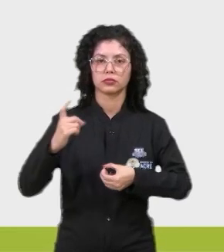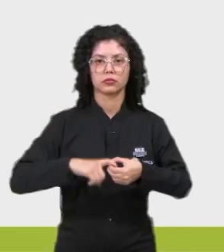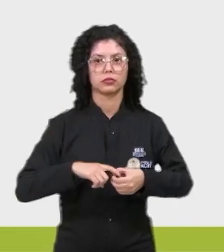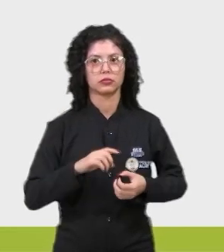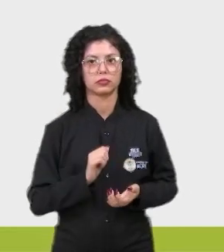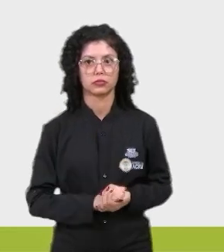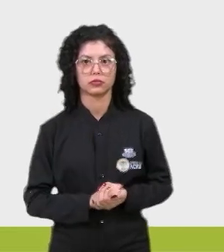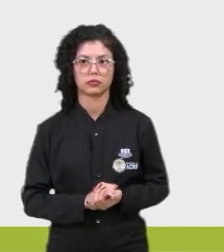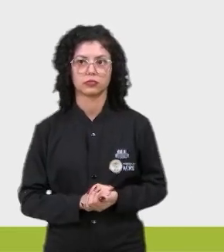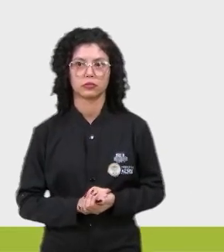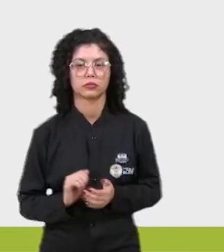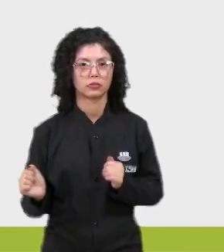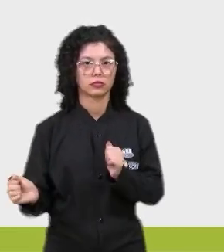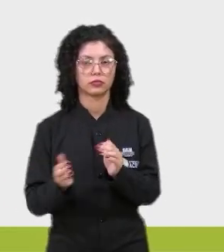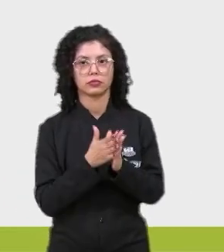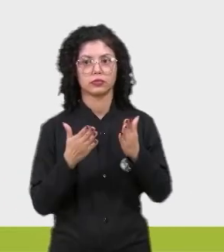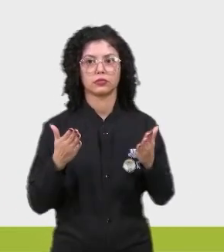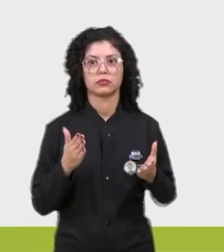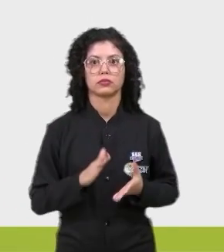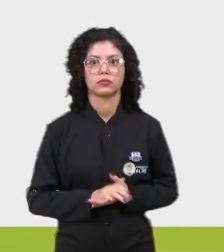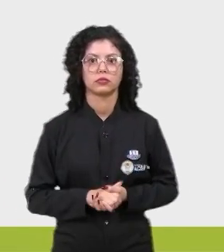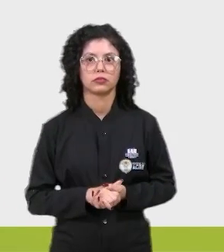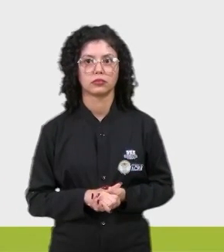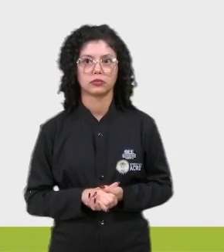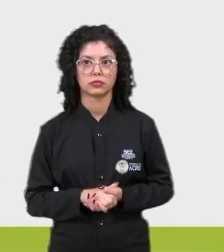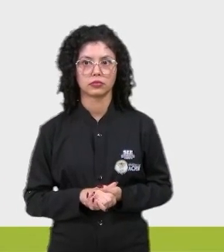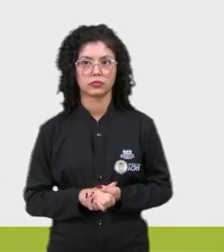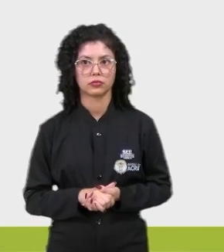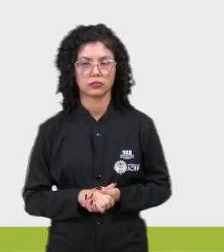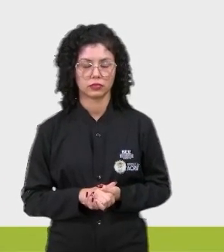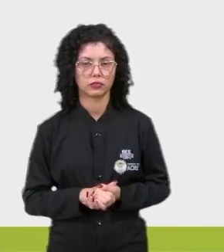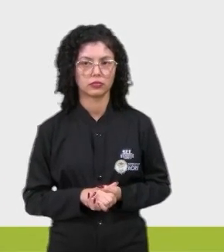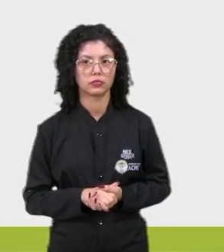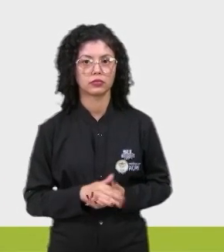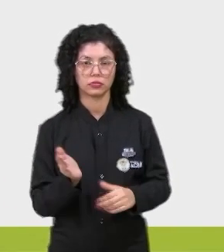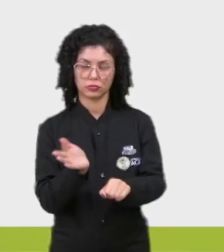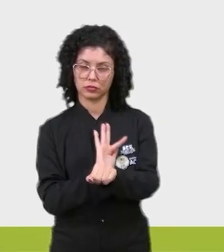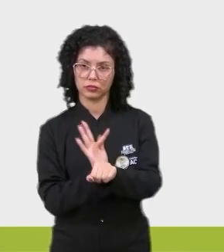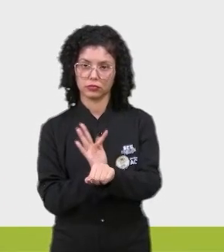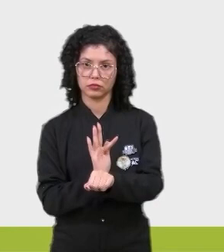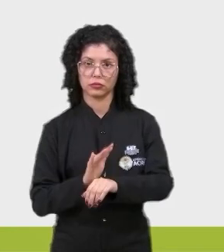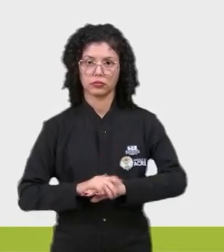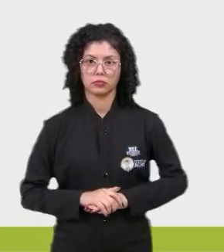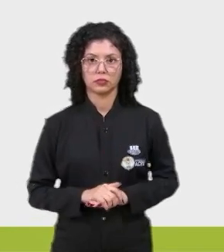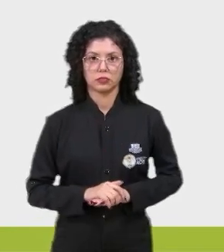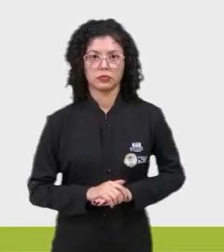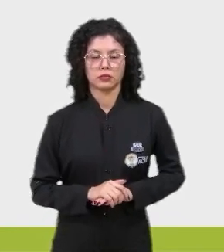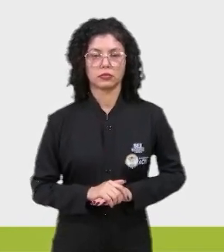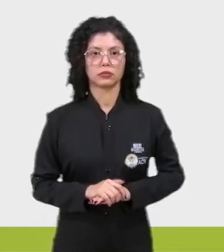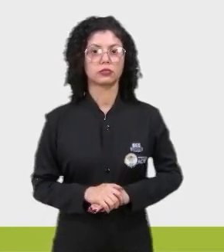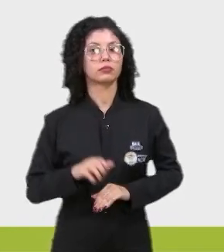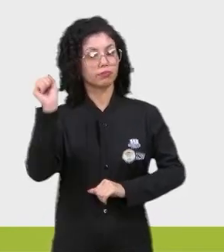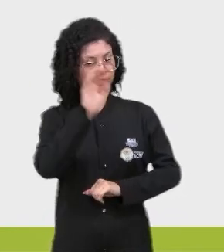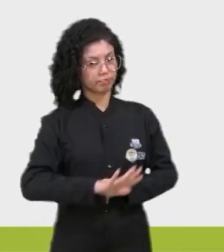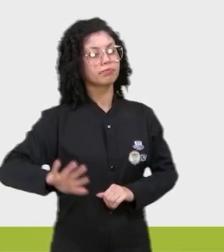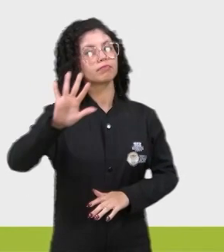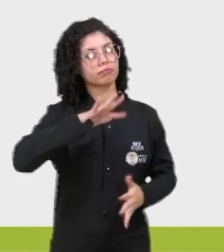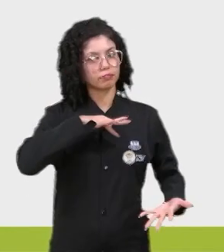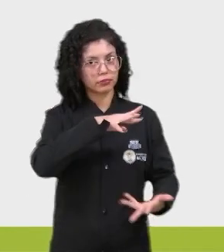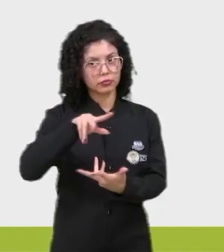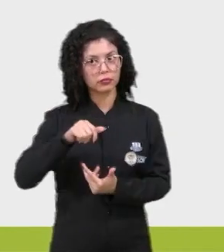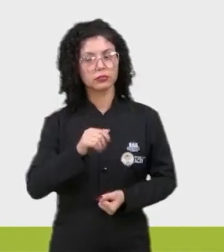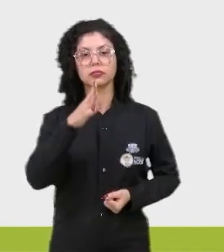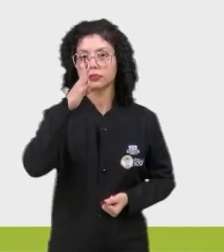é uma obra maravilhosa, né, que é um filme nacional que vale a pena